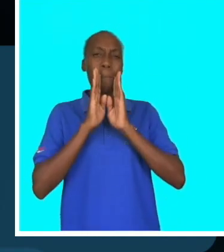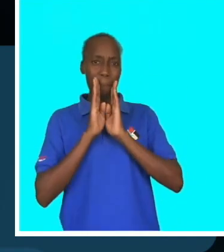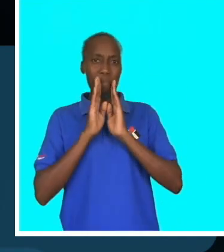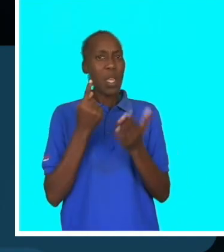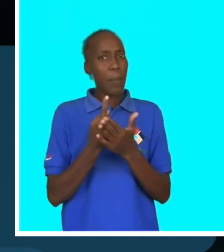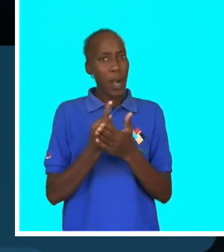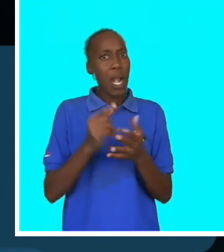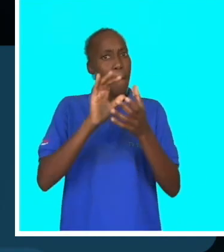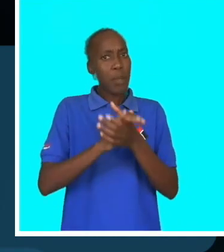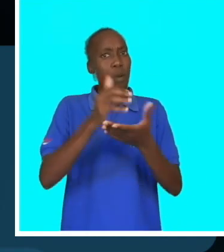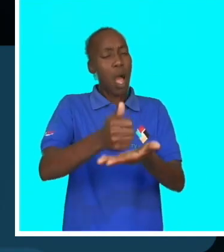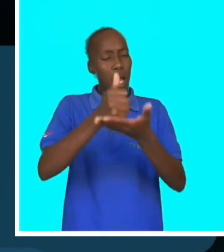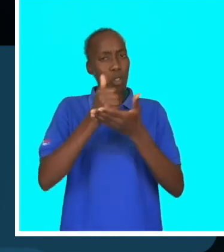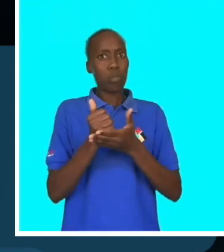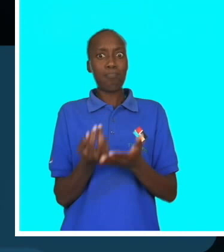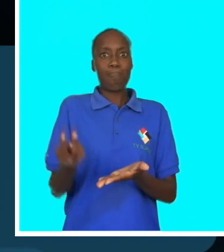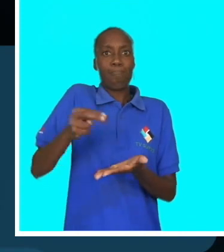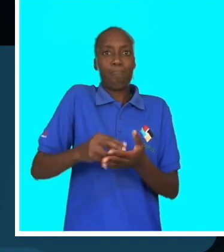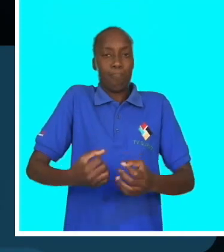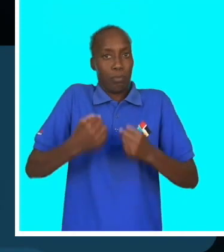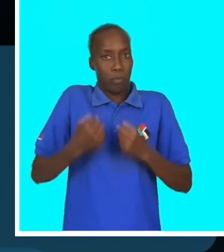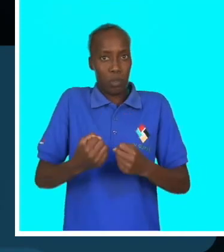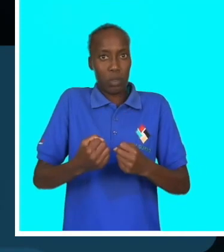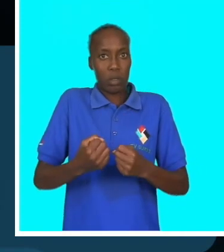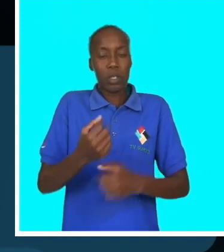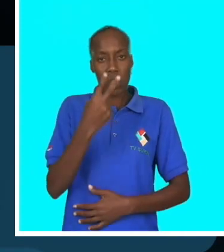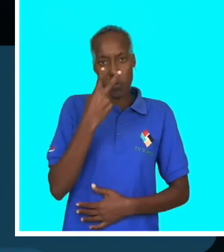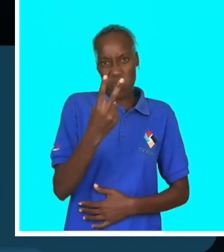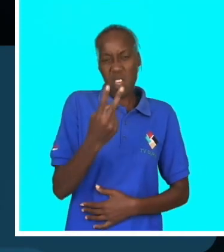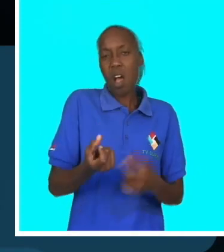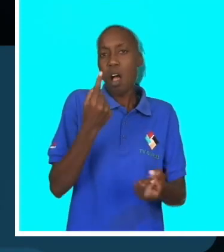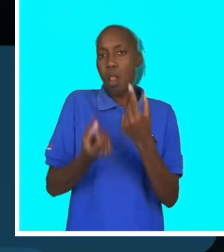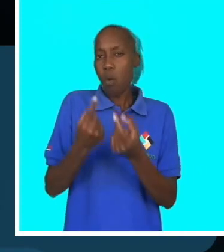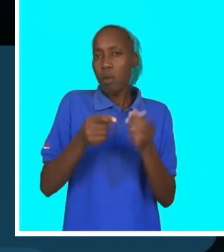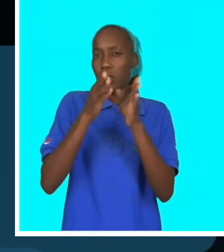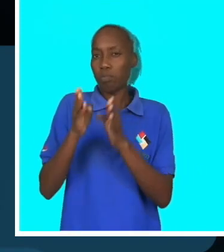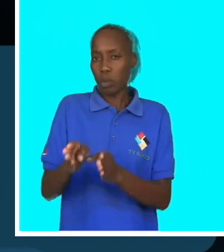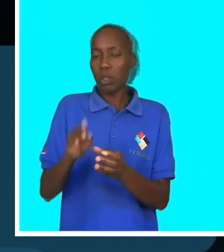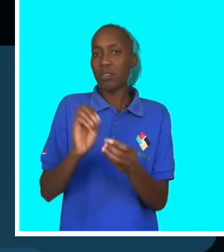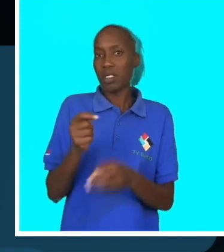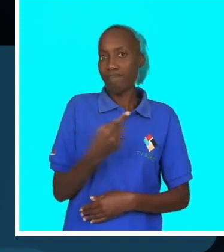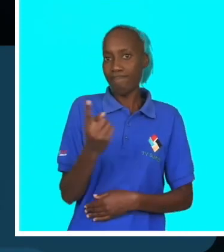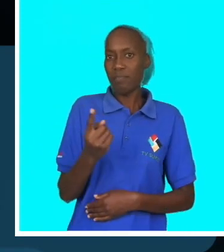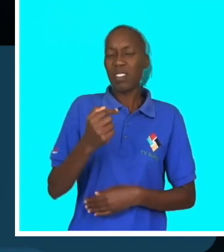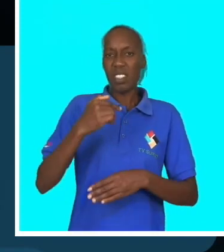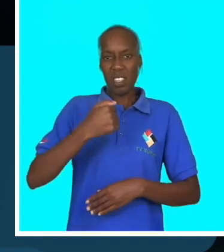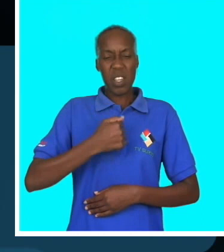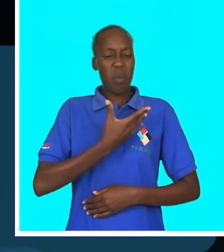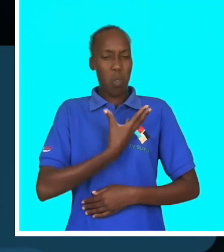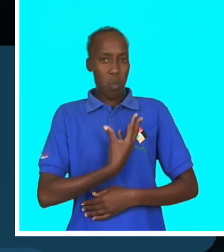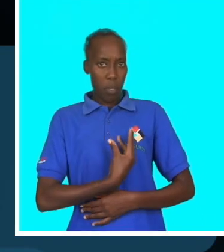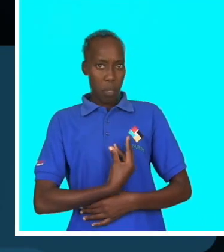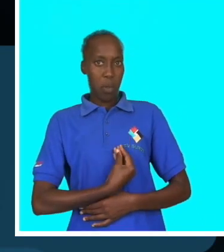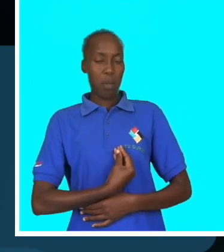quase no chão, não, a pessoa tem que ajudar a levantar, só isso, mas não foi isso que eu tive de certas pessoas.